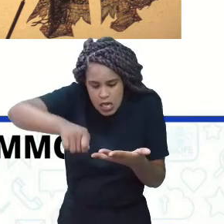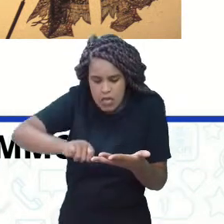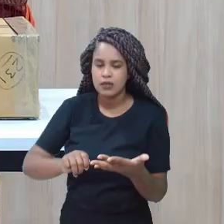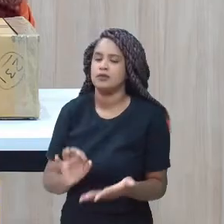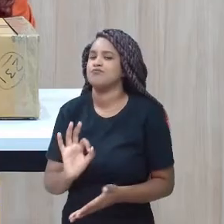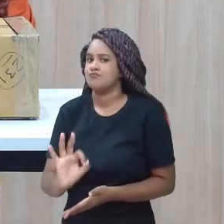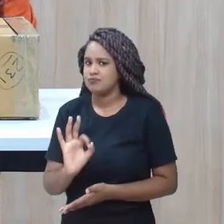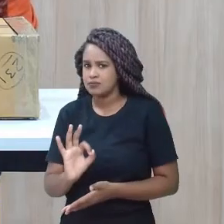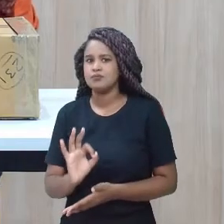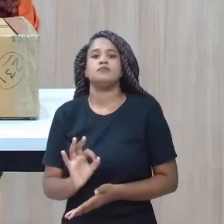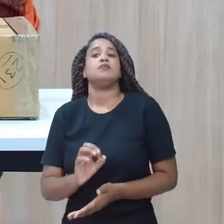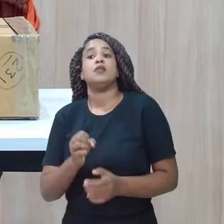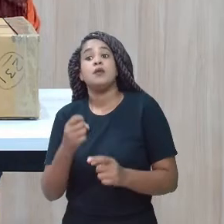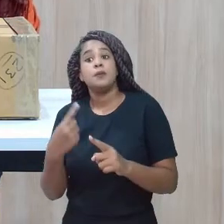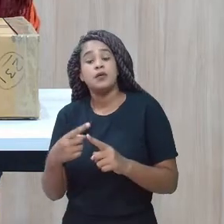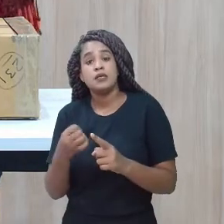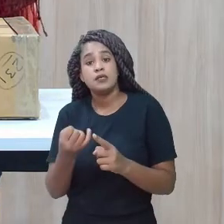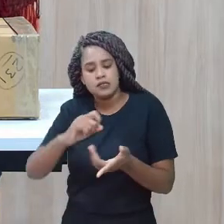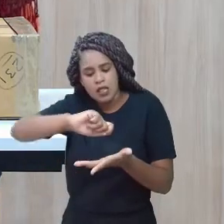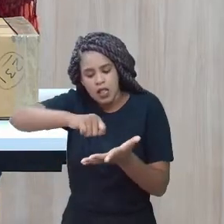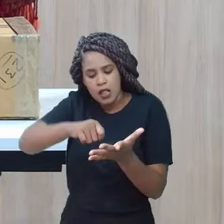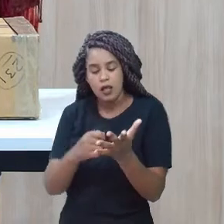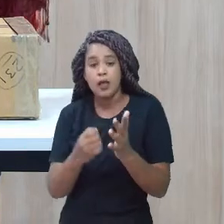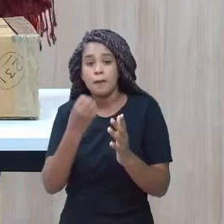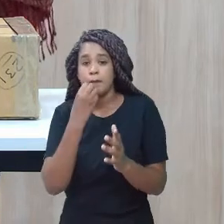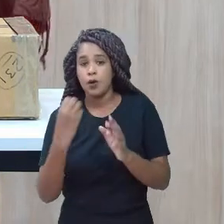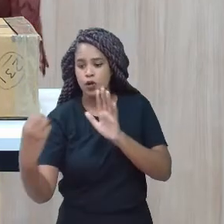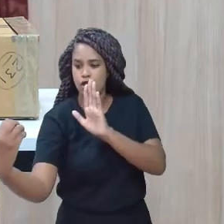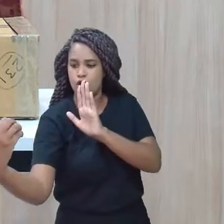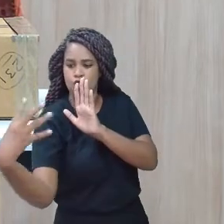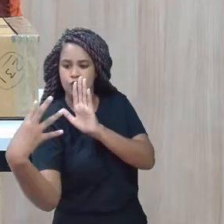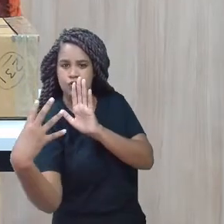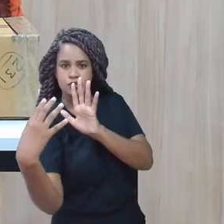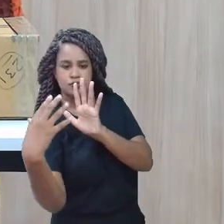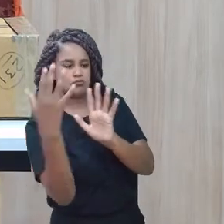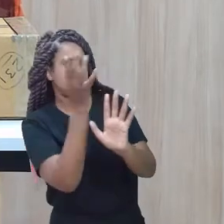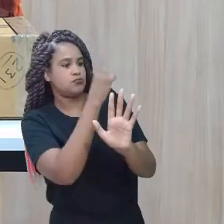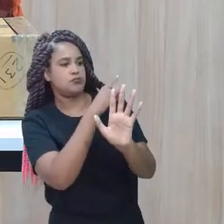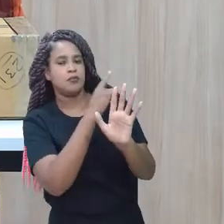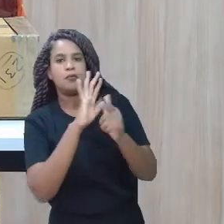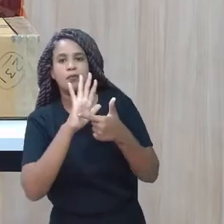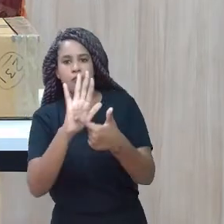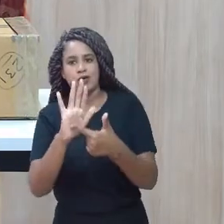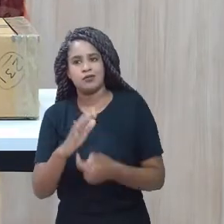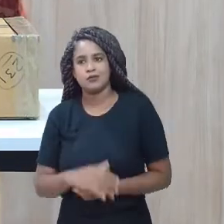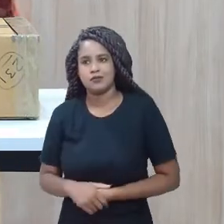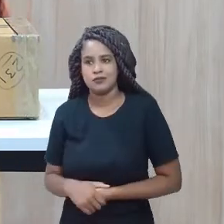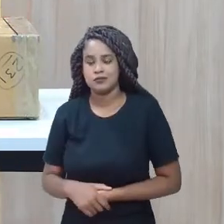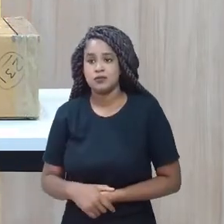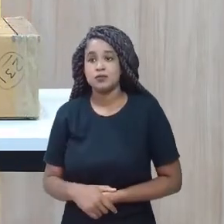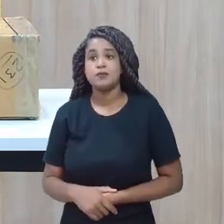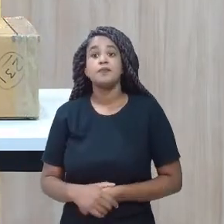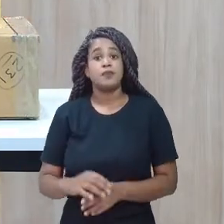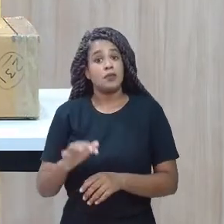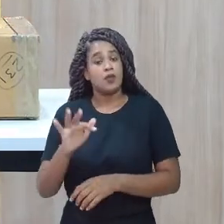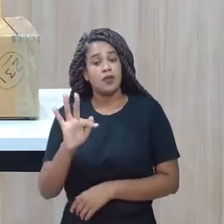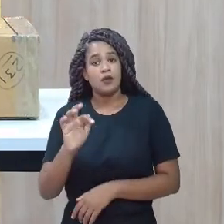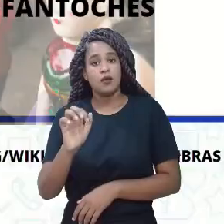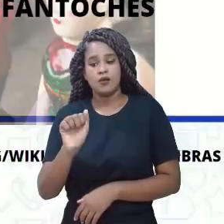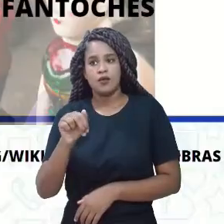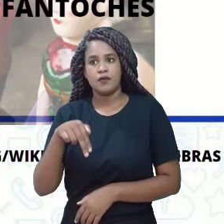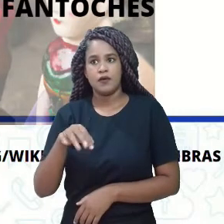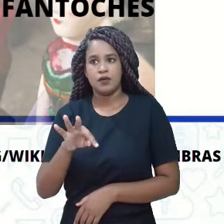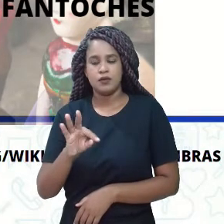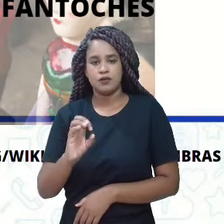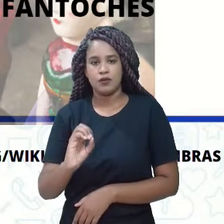sabe? Porque quanto mais vazado, mais luz passa por eles, fica lindo. Os fantoches utilizados têm